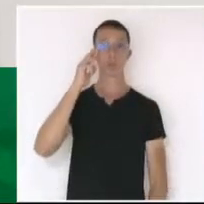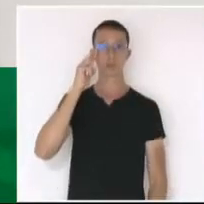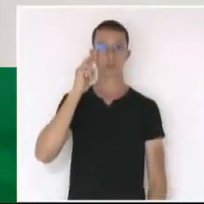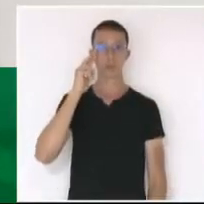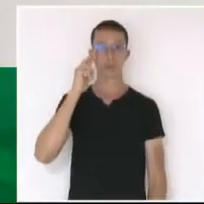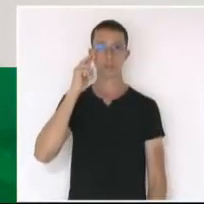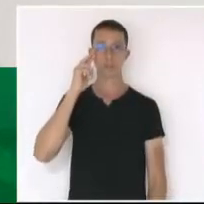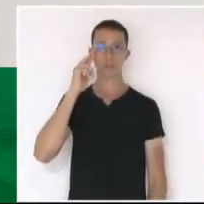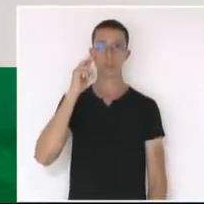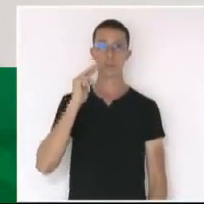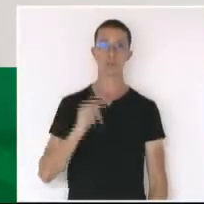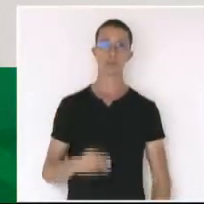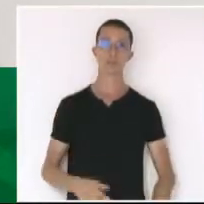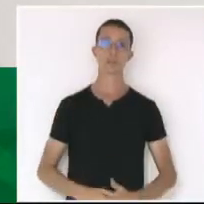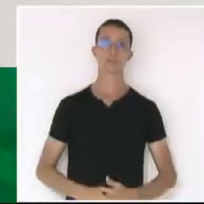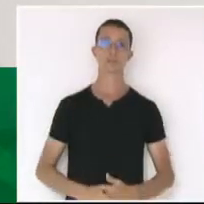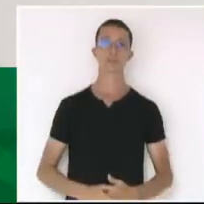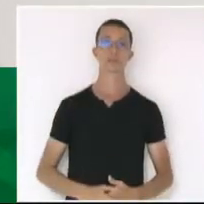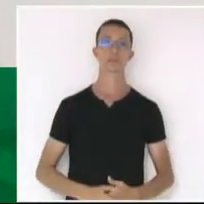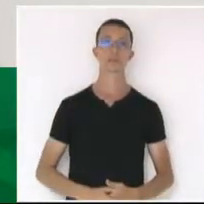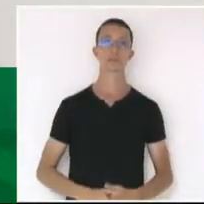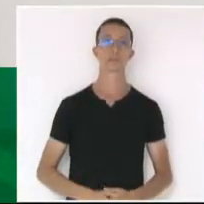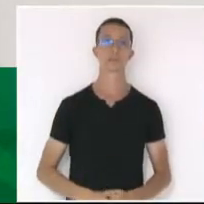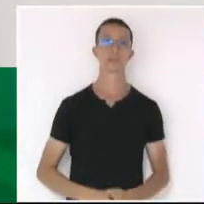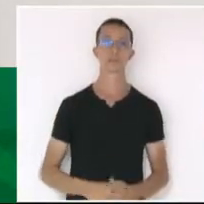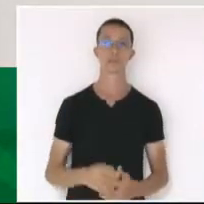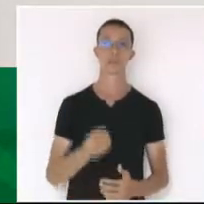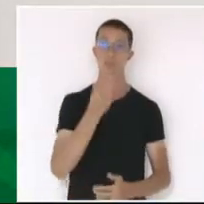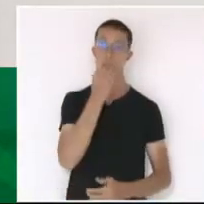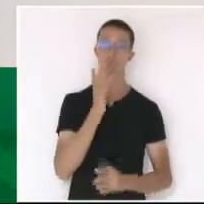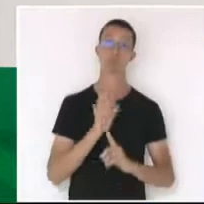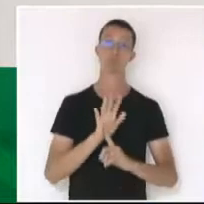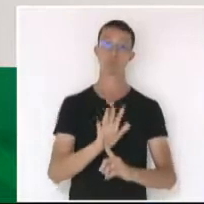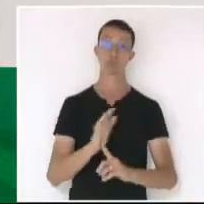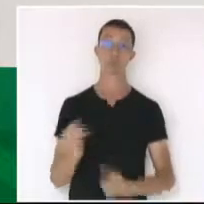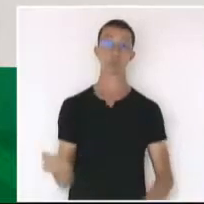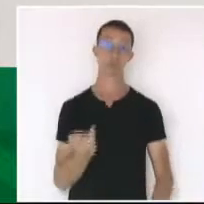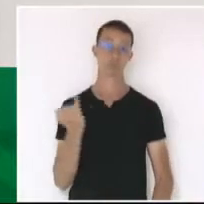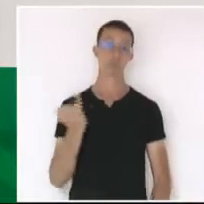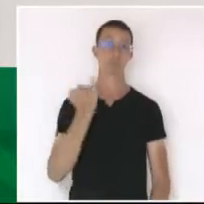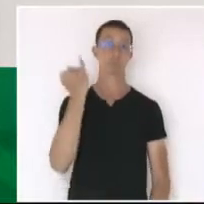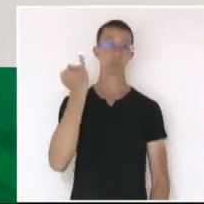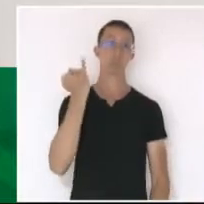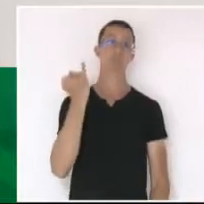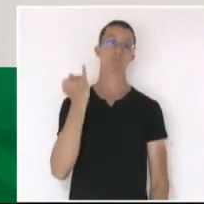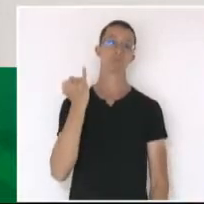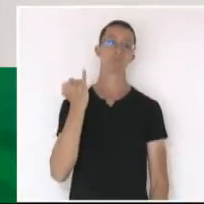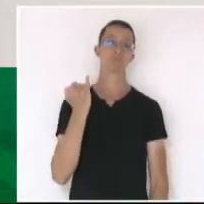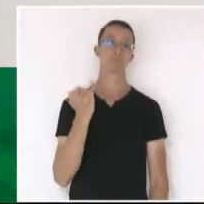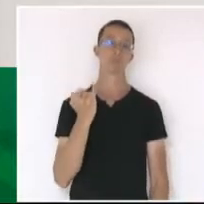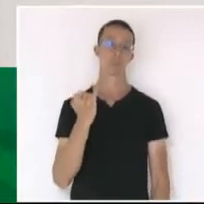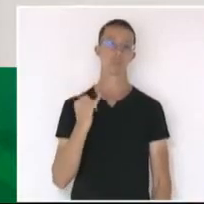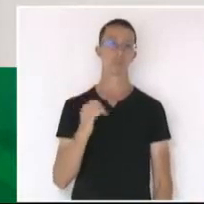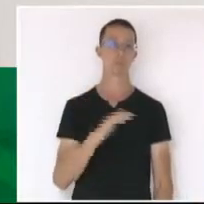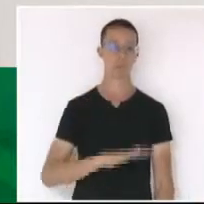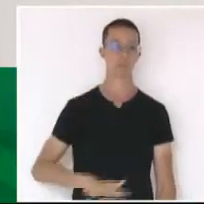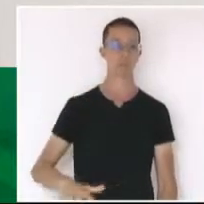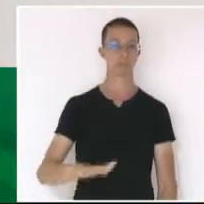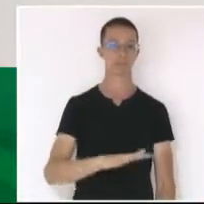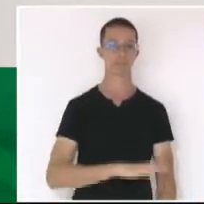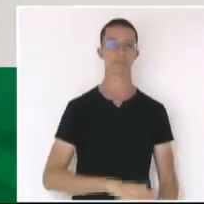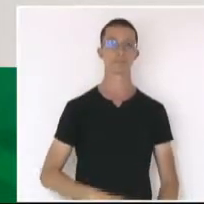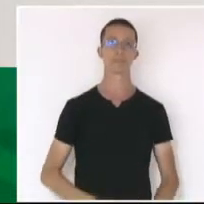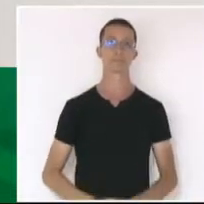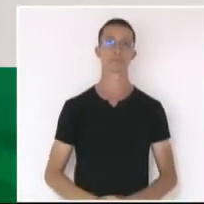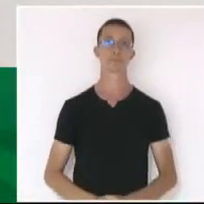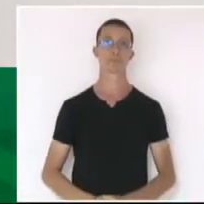realmente mostrou a a importância da nossa região pastor presidente após feito esse